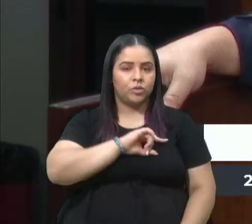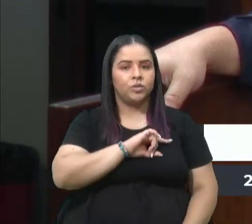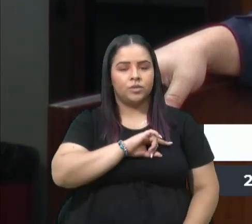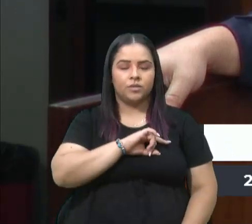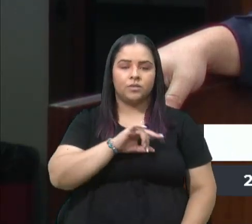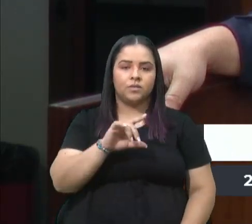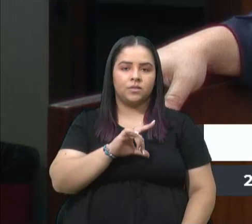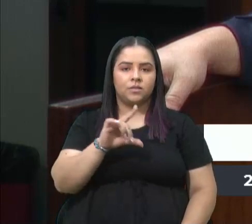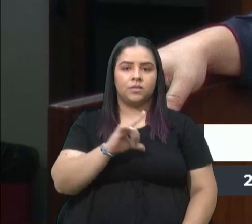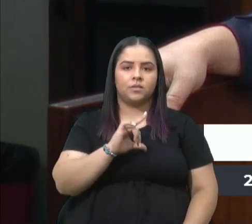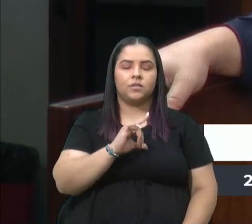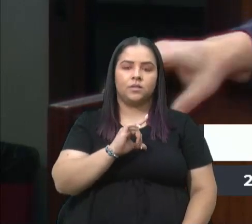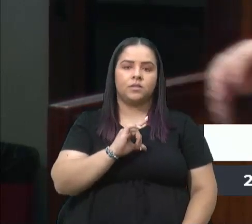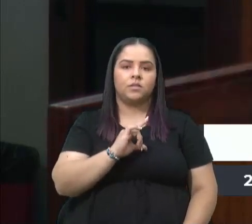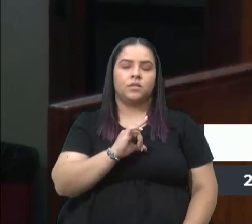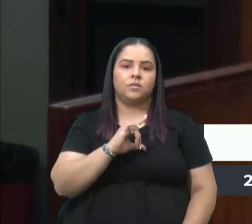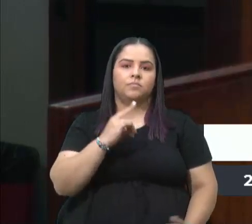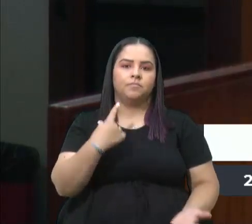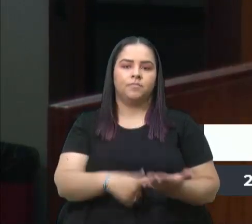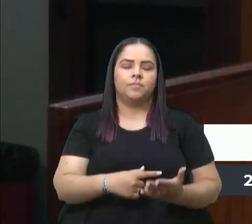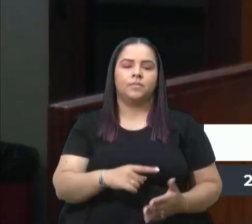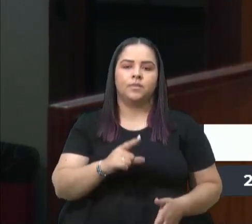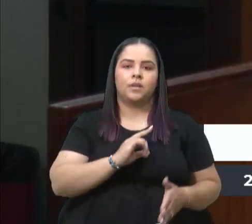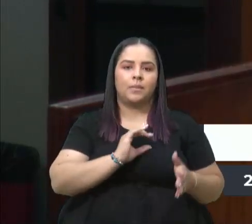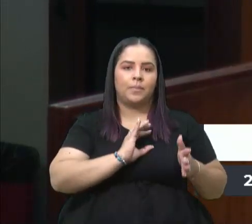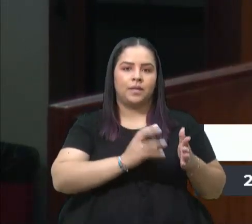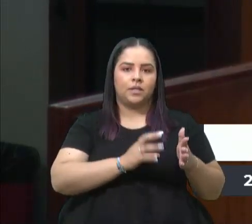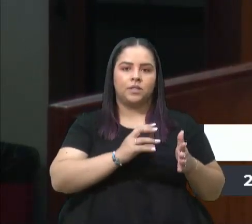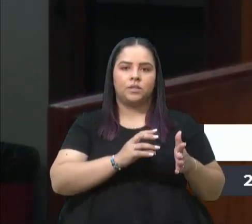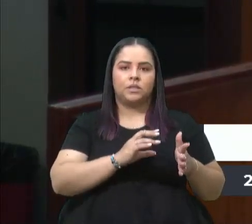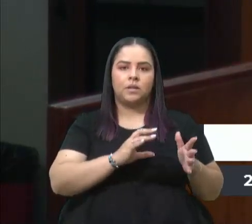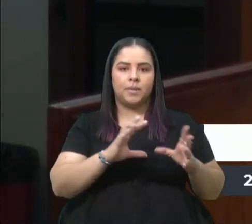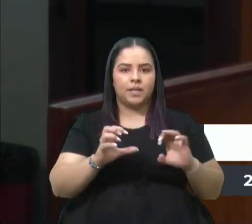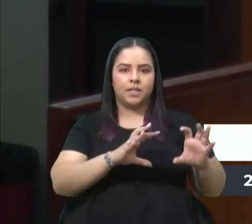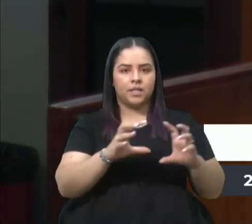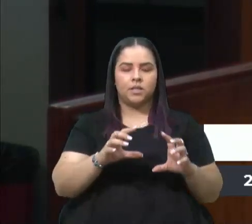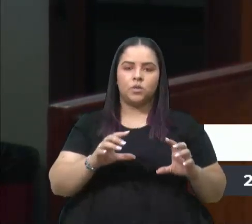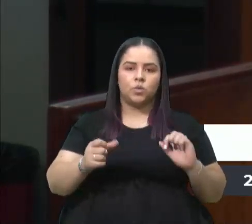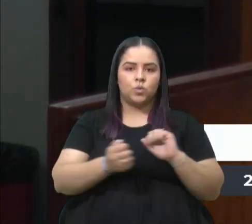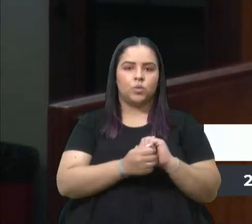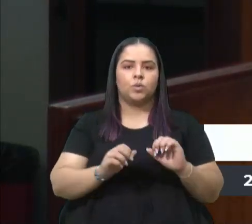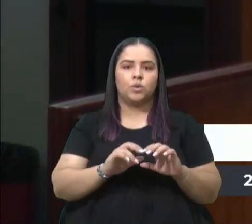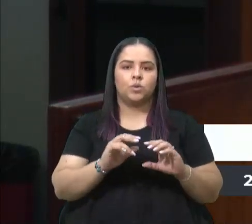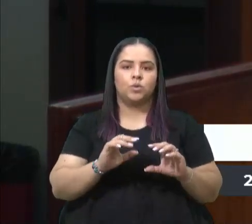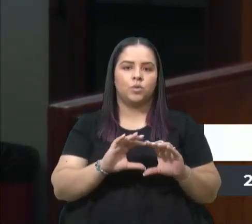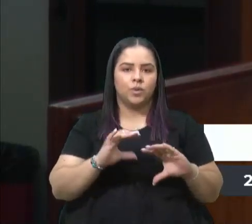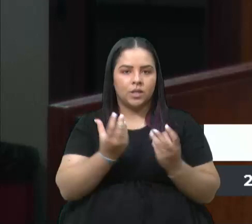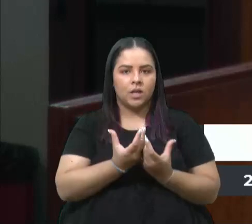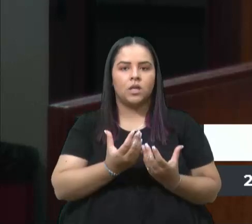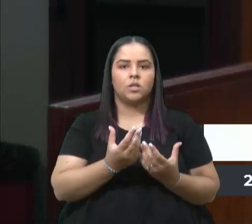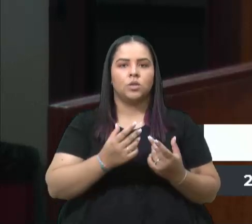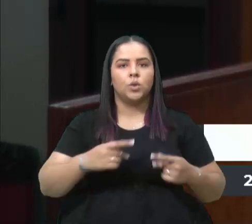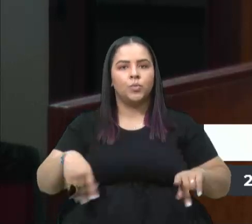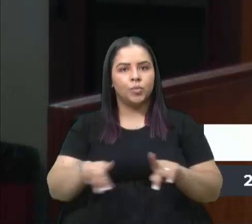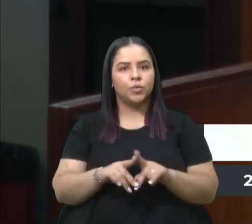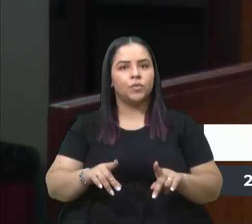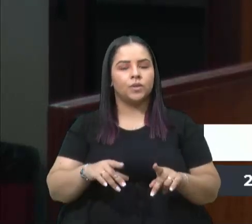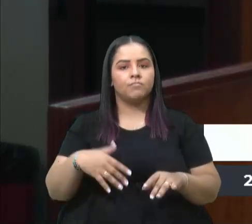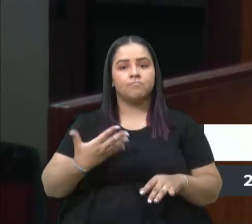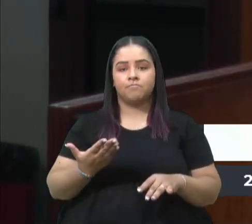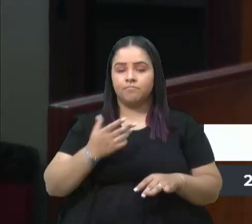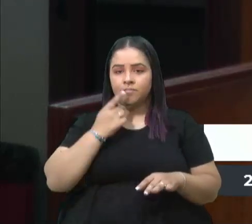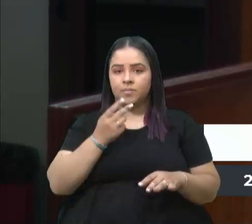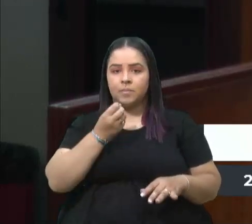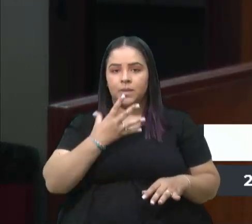né, esse consenso, né, dos partidos aqui estarem brigando pela comunidade, pela população. E aí o senhor foi bem,